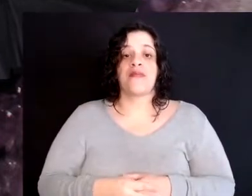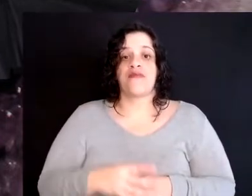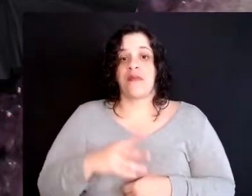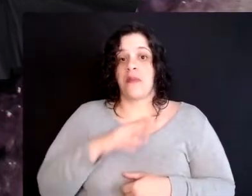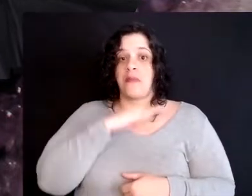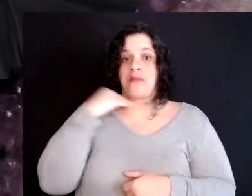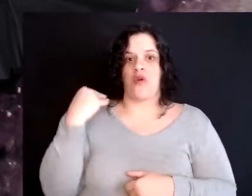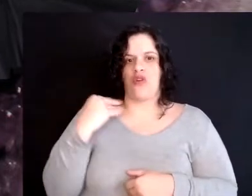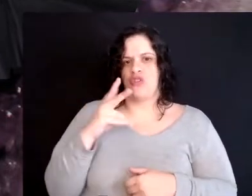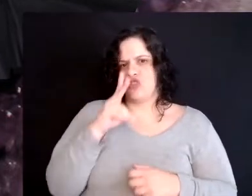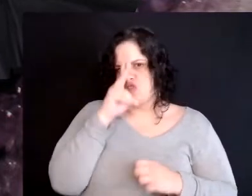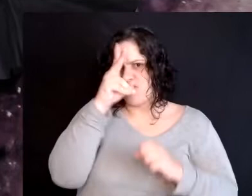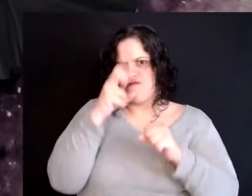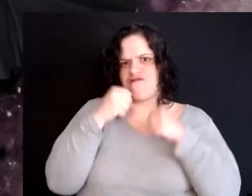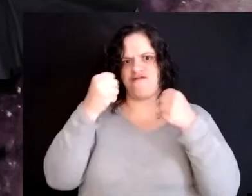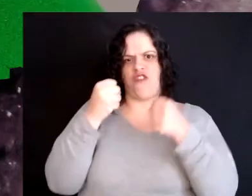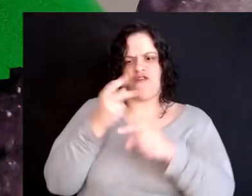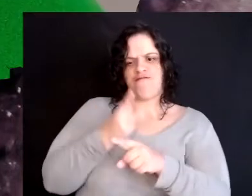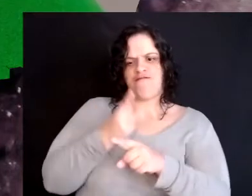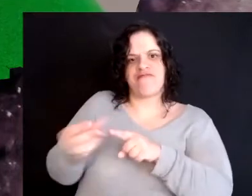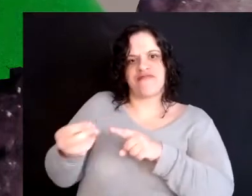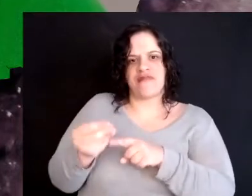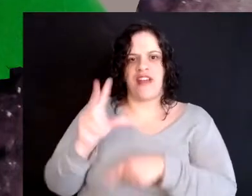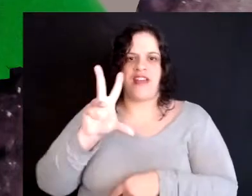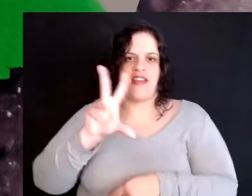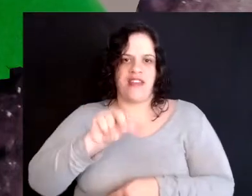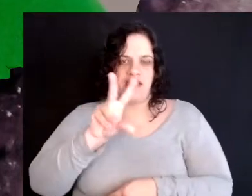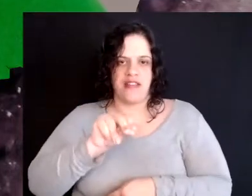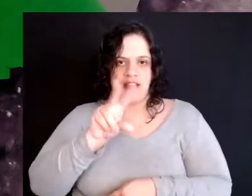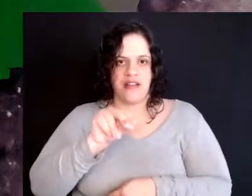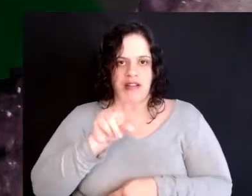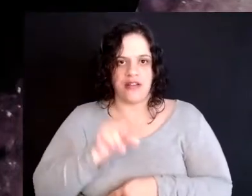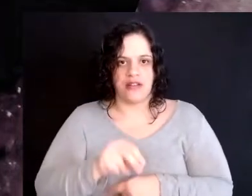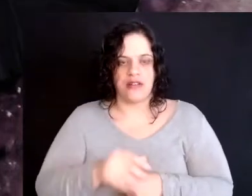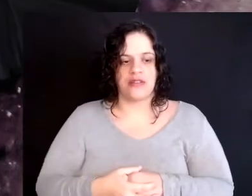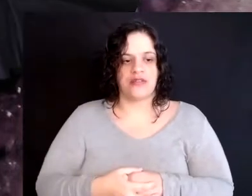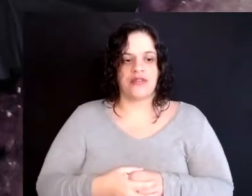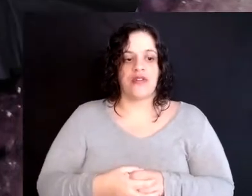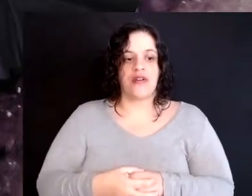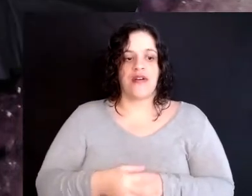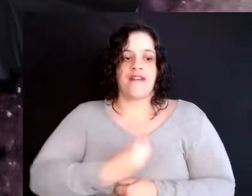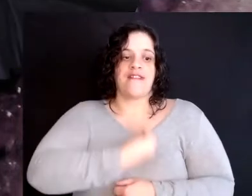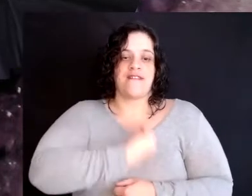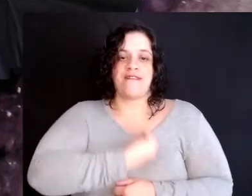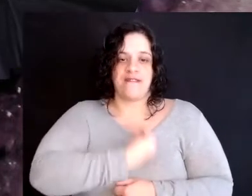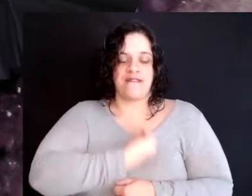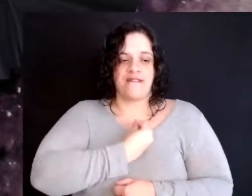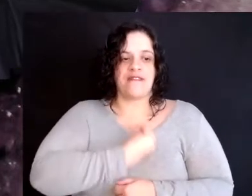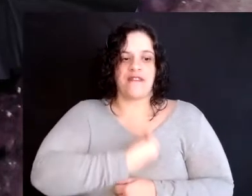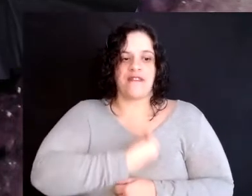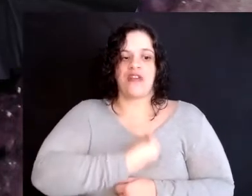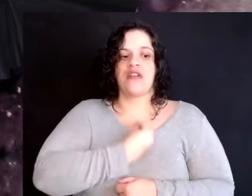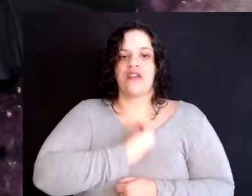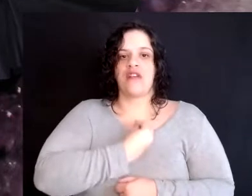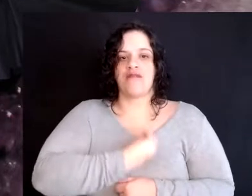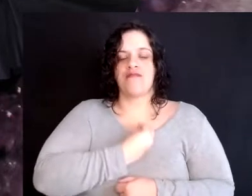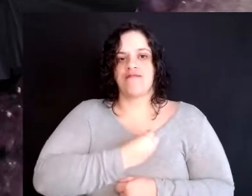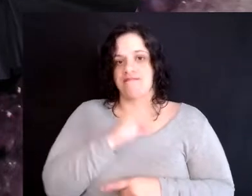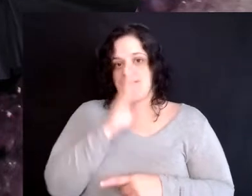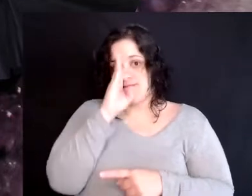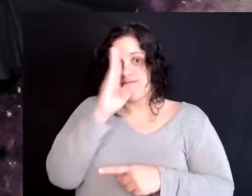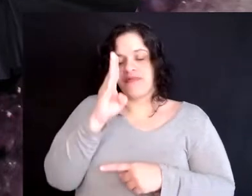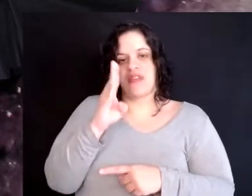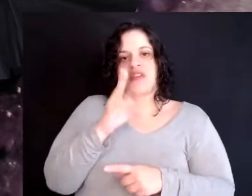da vida é maior do que a ausência da vida. Nesta jornada da